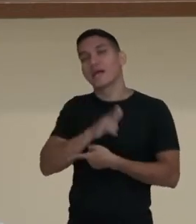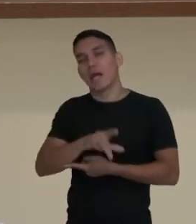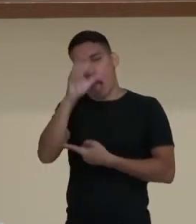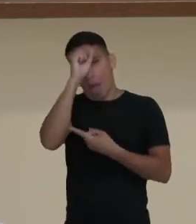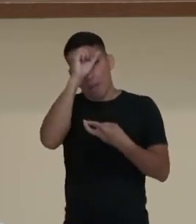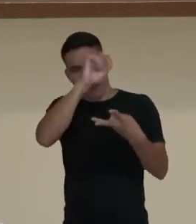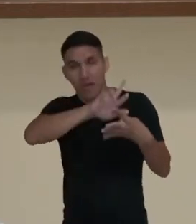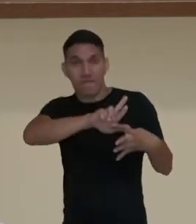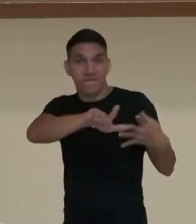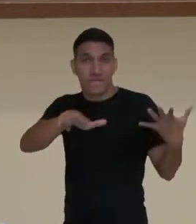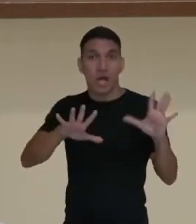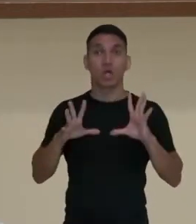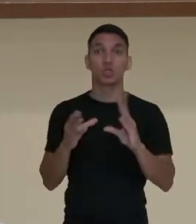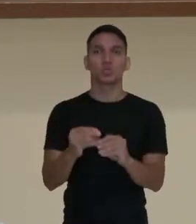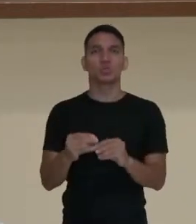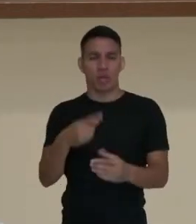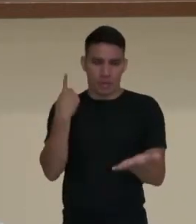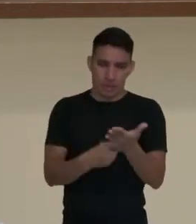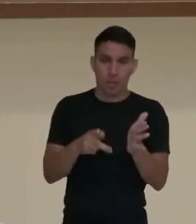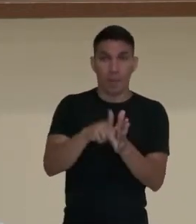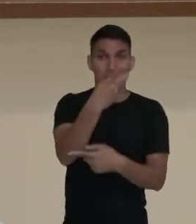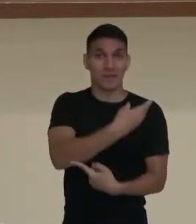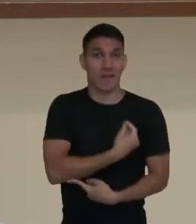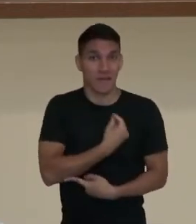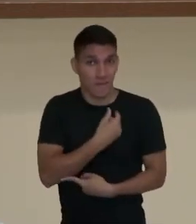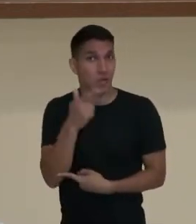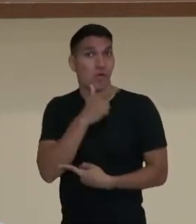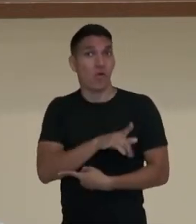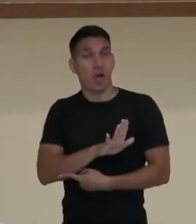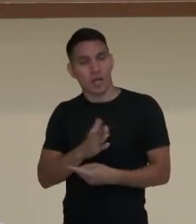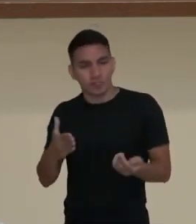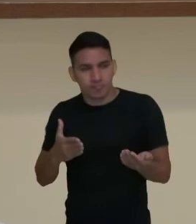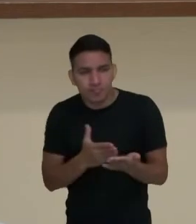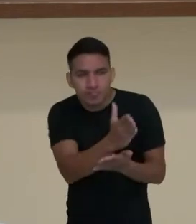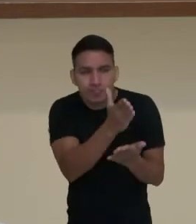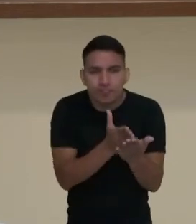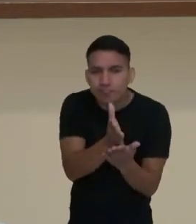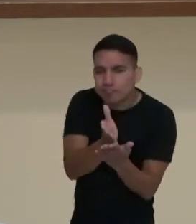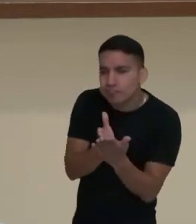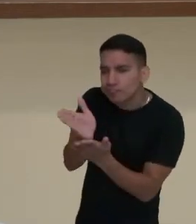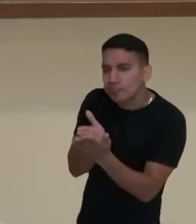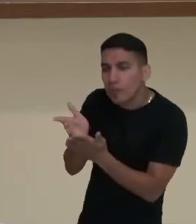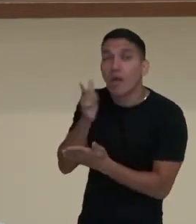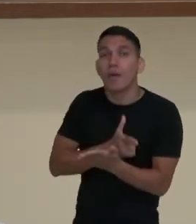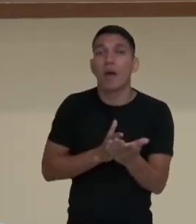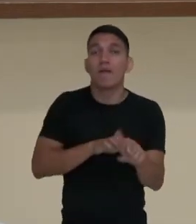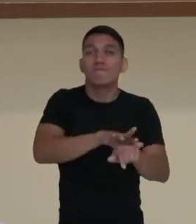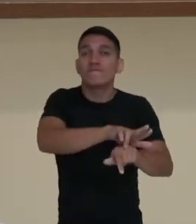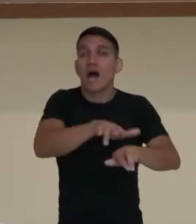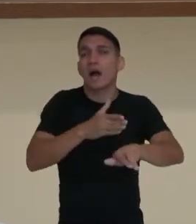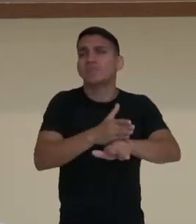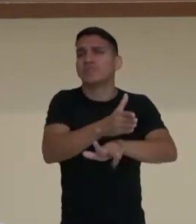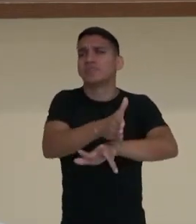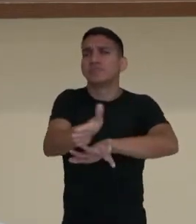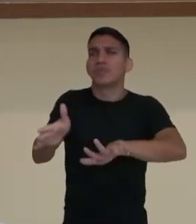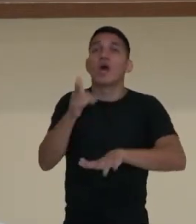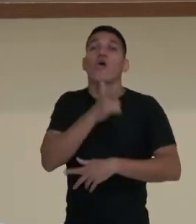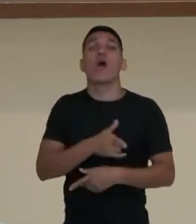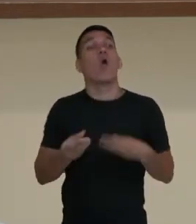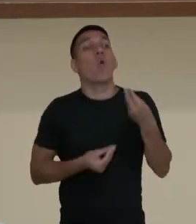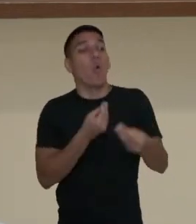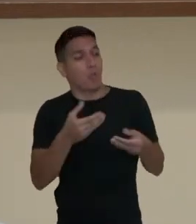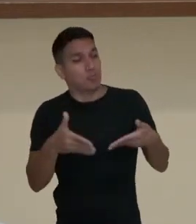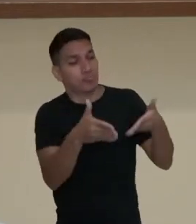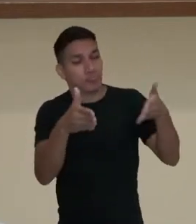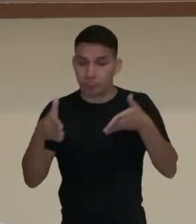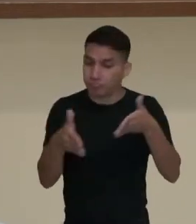for decidir o que você quer da sua vida, você ir aí buscando caminhos para isso, você saber por onde você